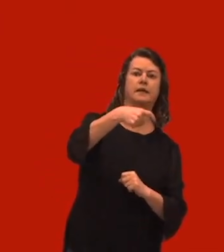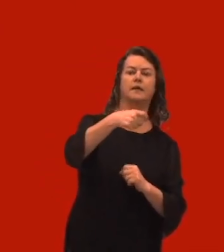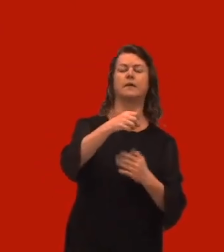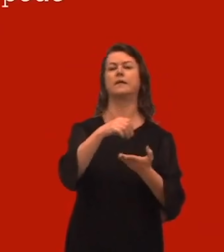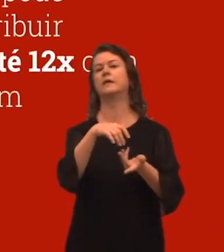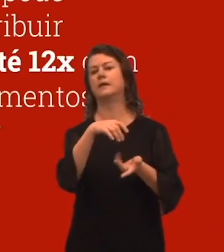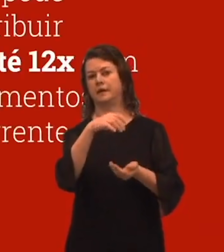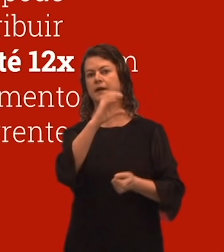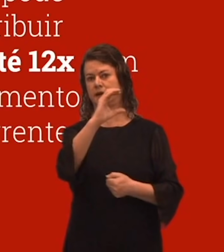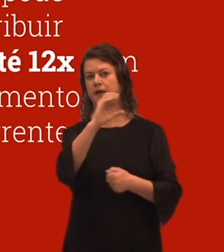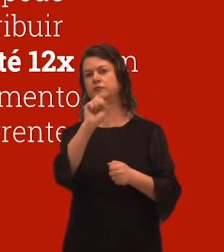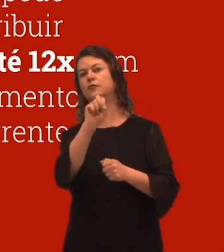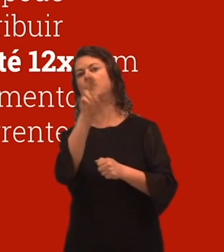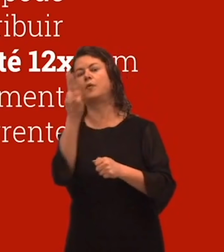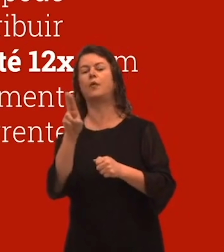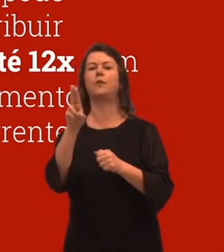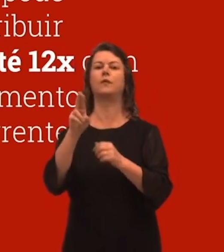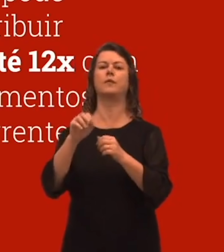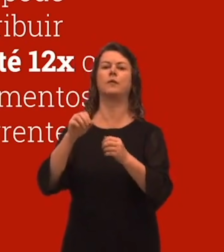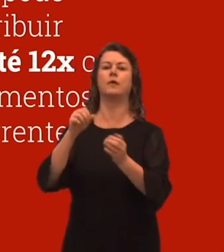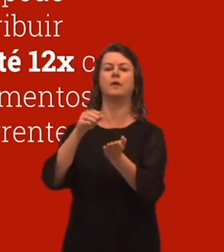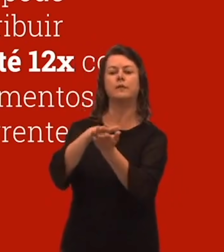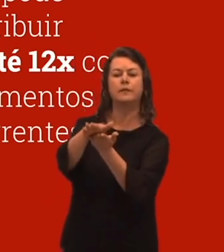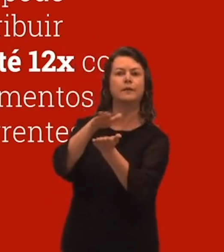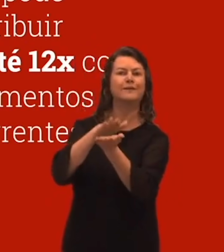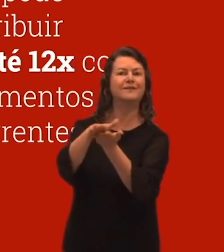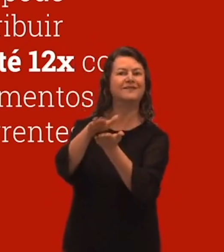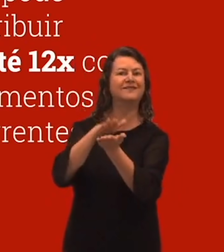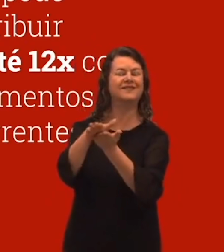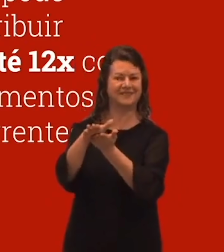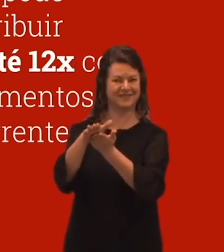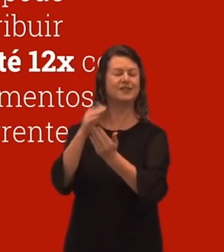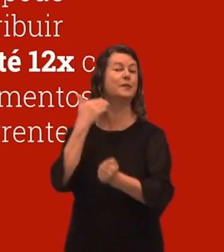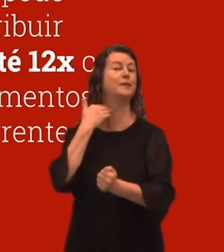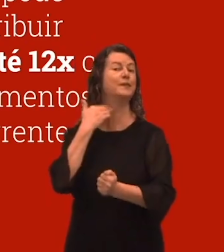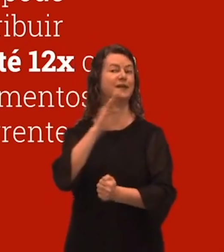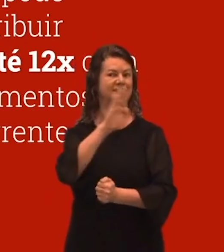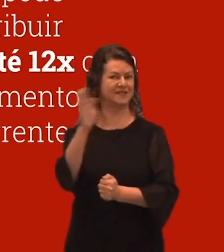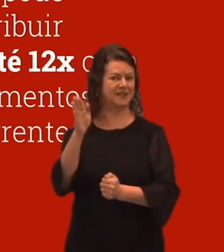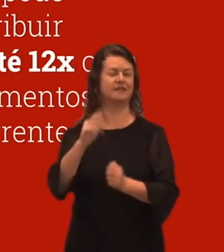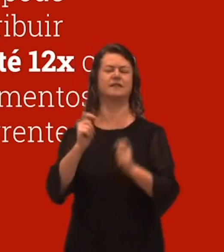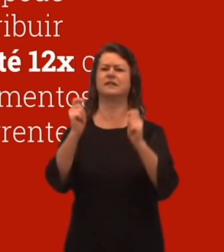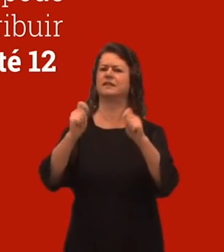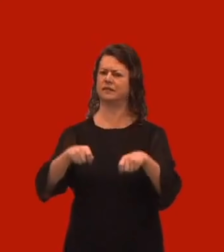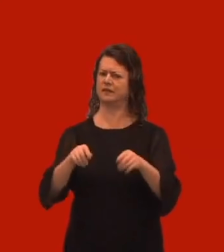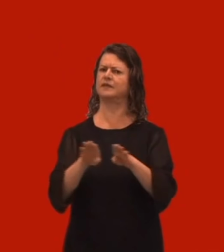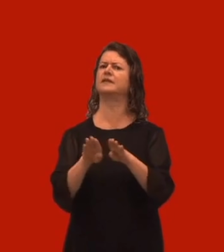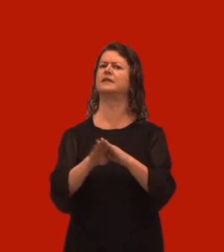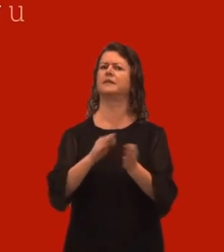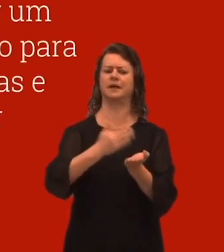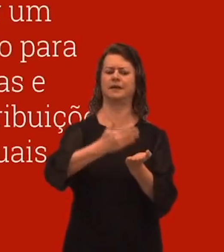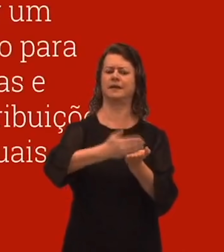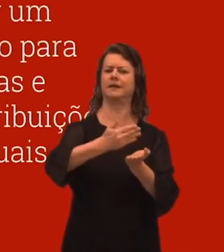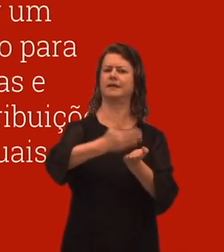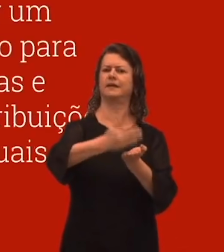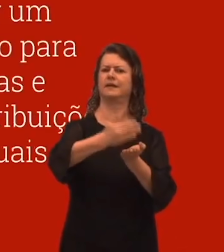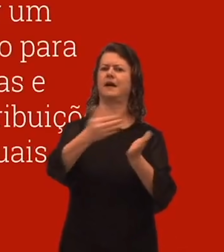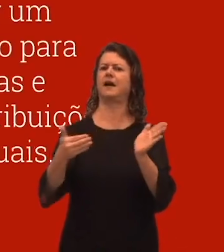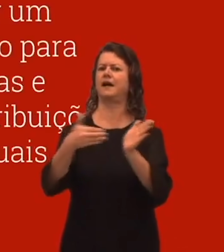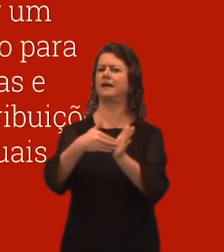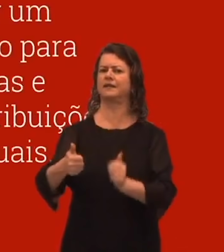Você pode, inclusive, programar em até 12 vezes e isso não tomará o limite do seu cartão. Ou